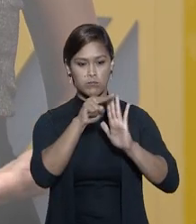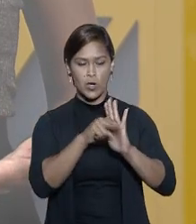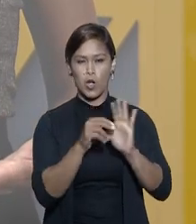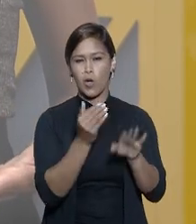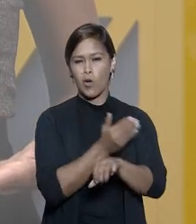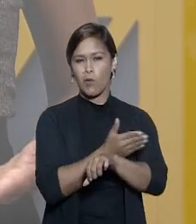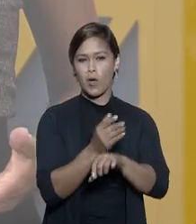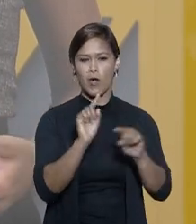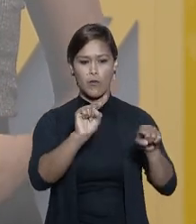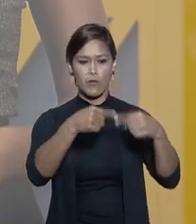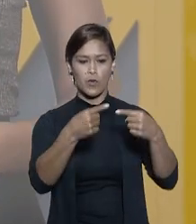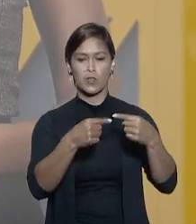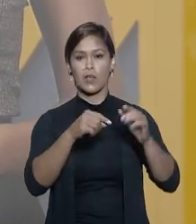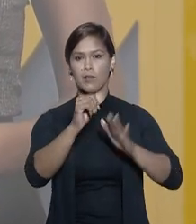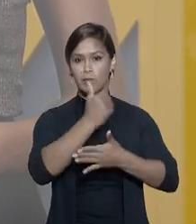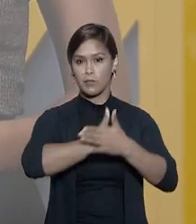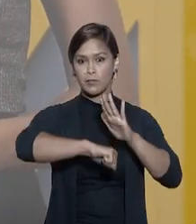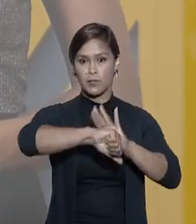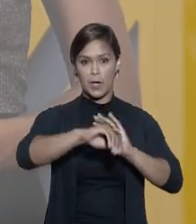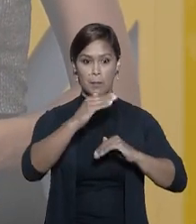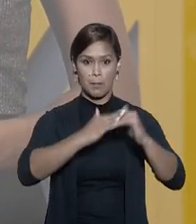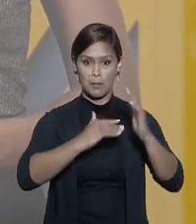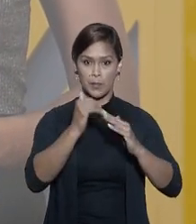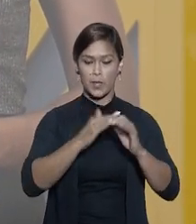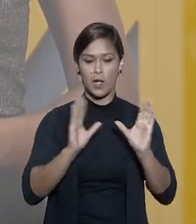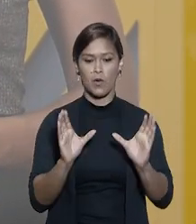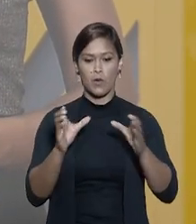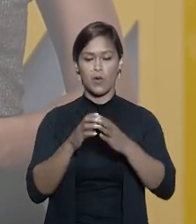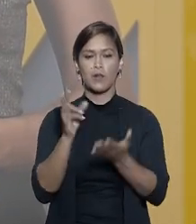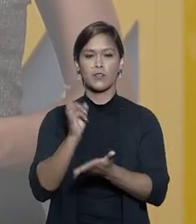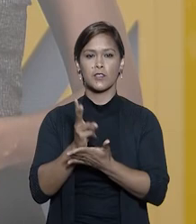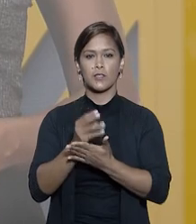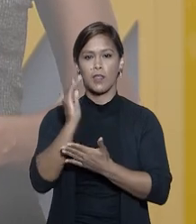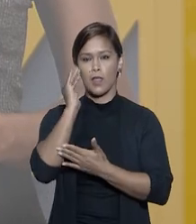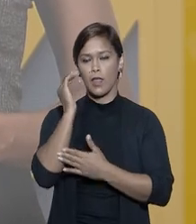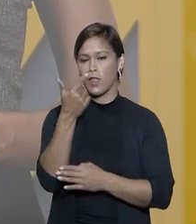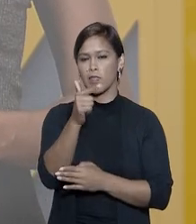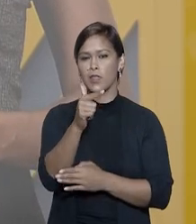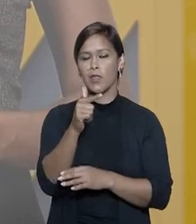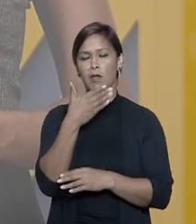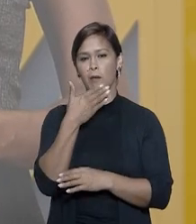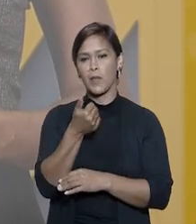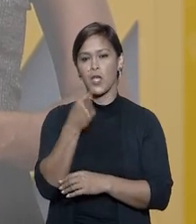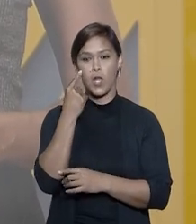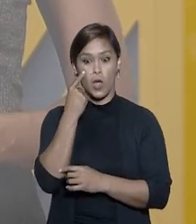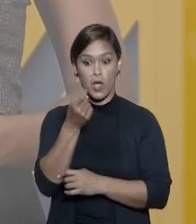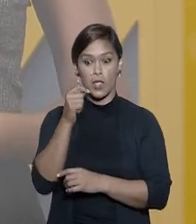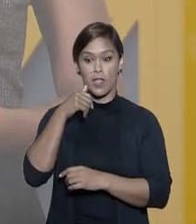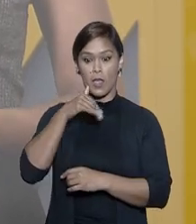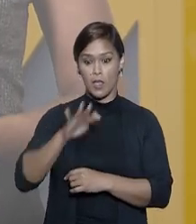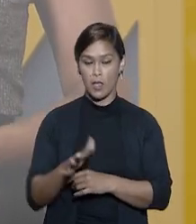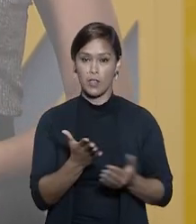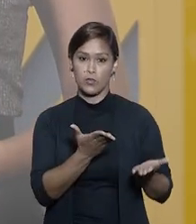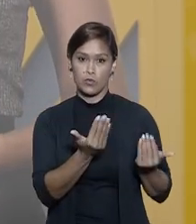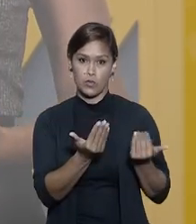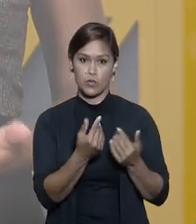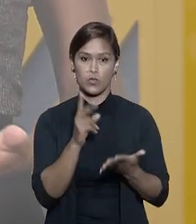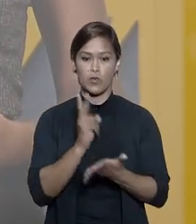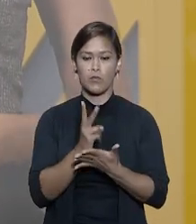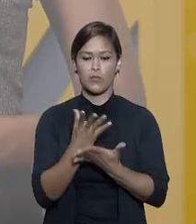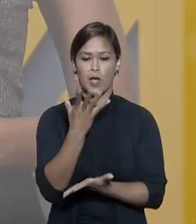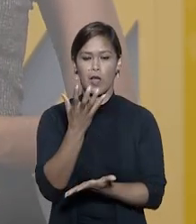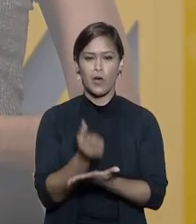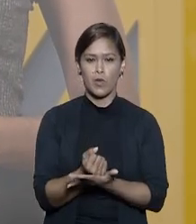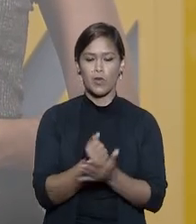de comportamento voltado para o crime. O colegiado seguiu o entendimento de que não é do melhor interesse da criança e do adolescente